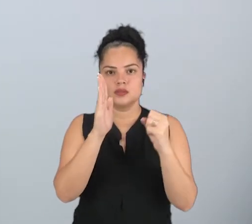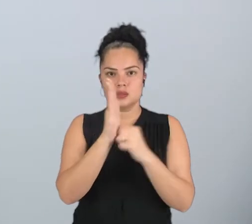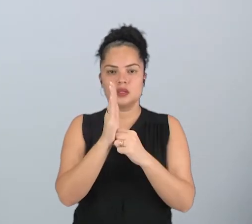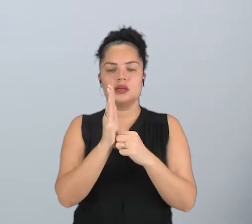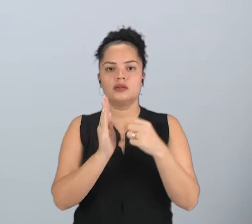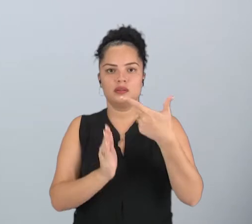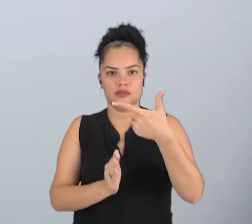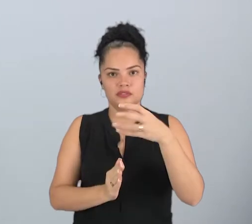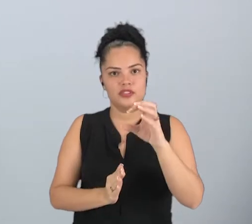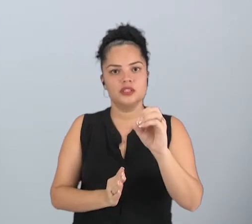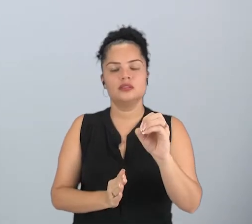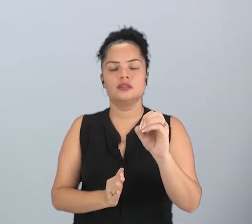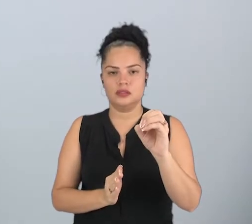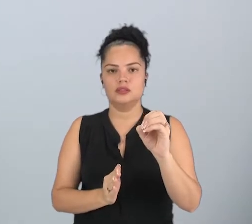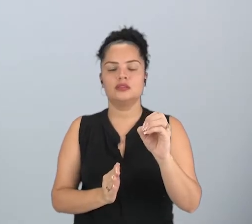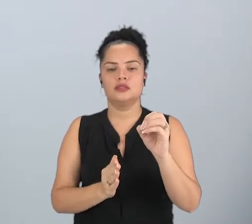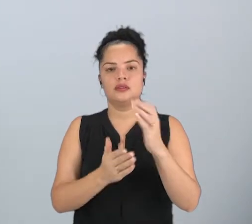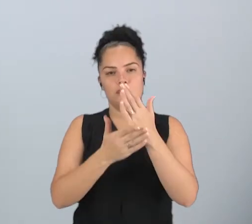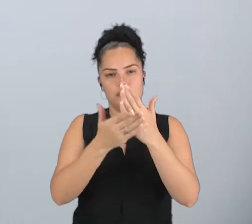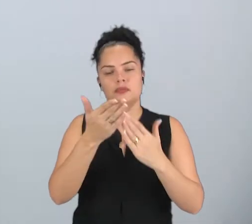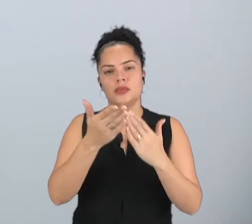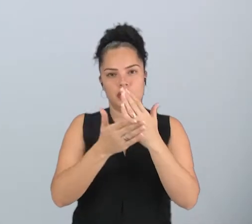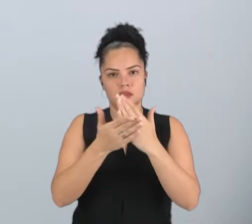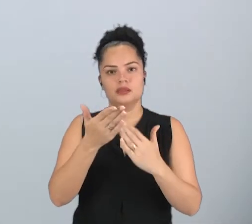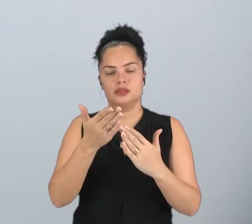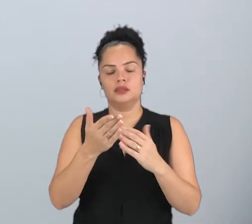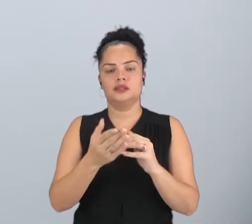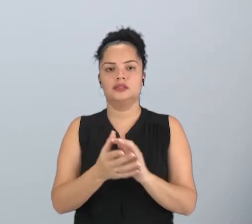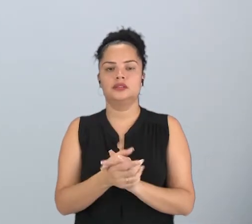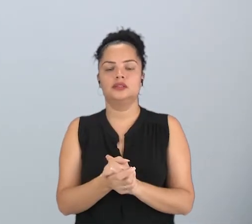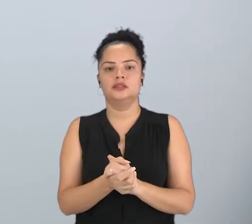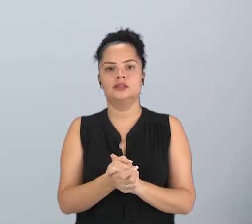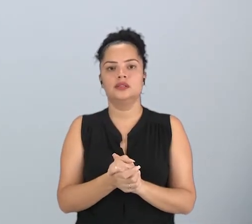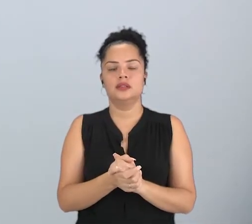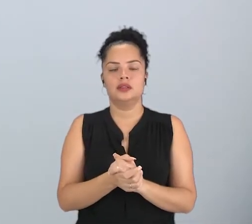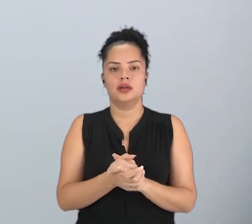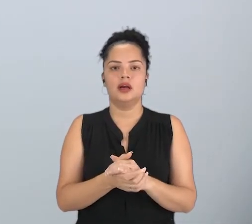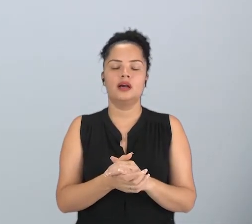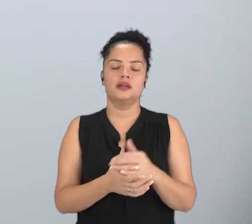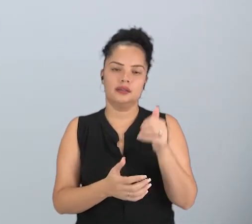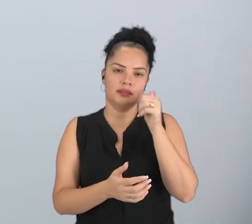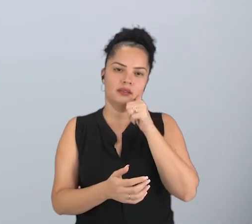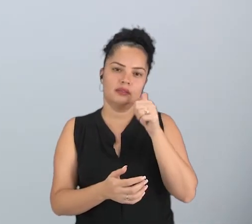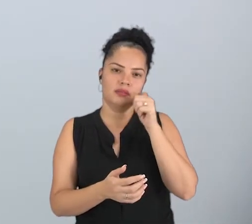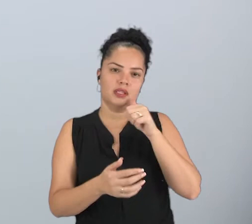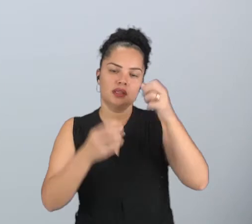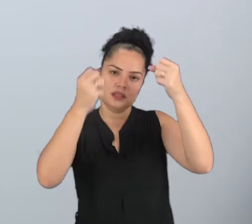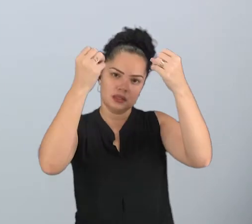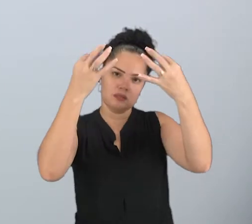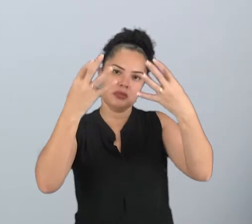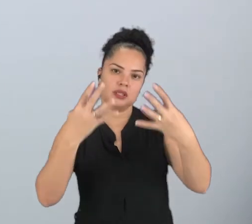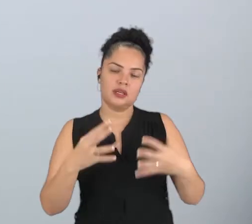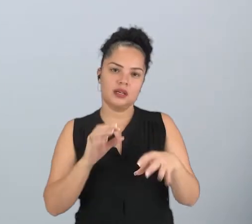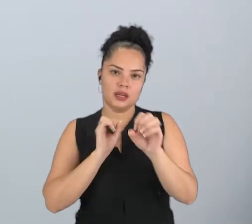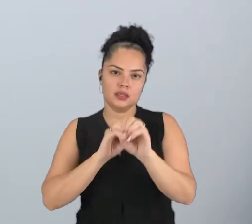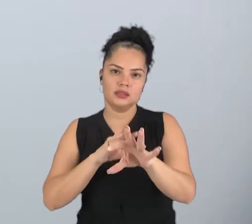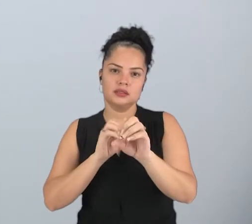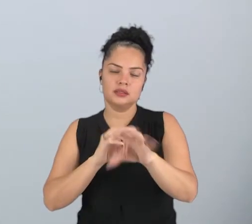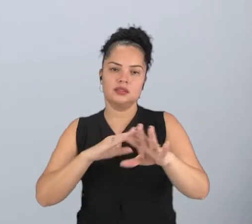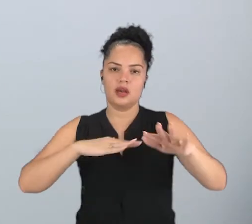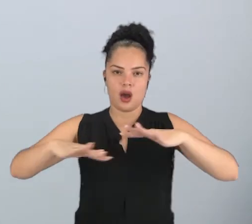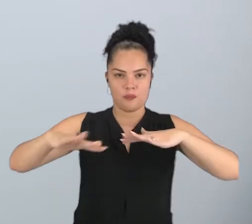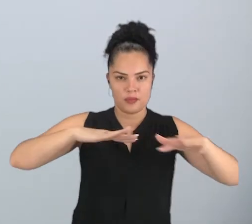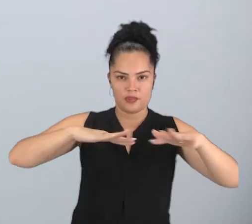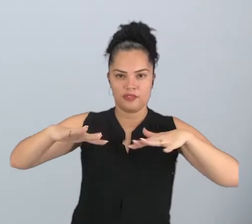década, da segunda metade do século XX. E Isadora Duncan vai trabalhar justamente esses movimentos,